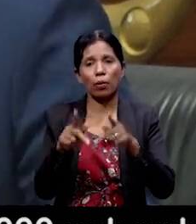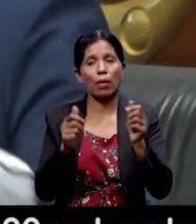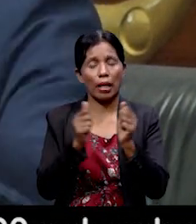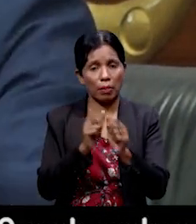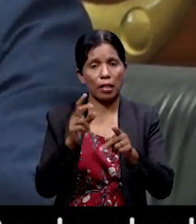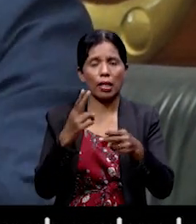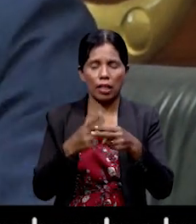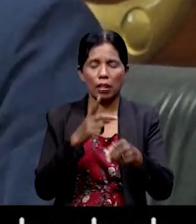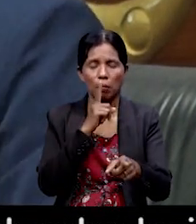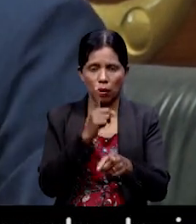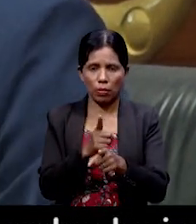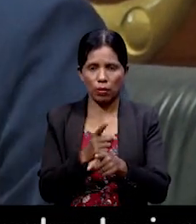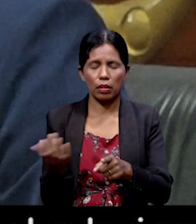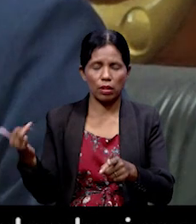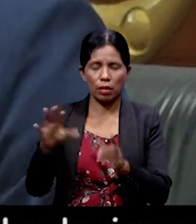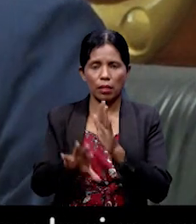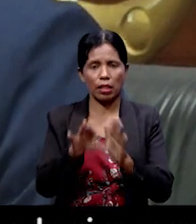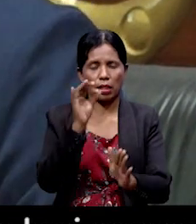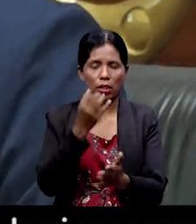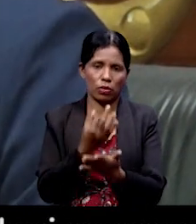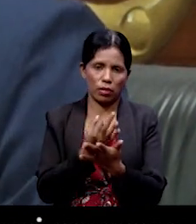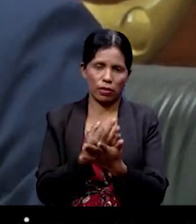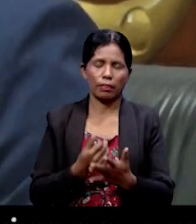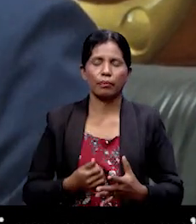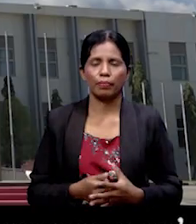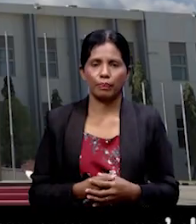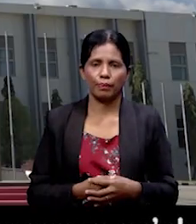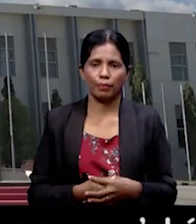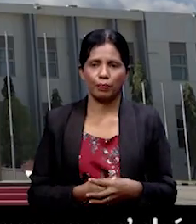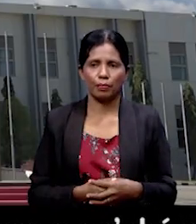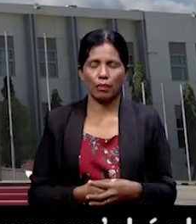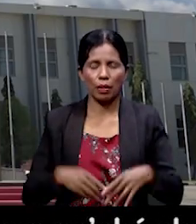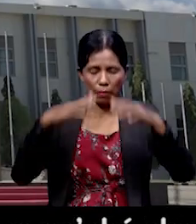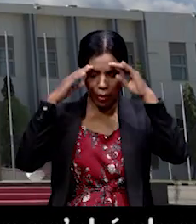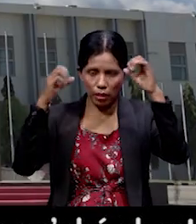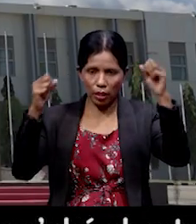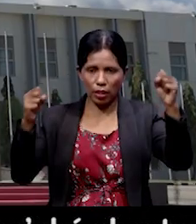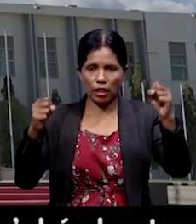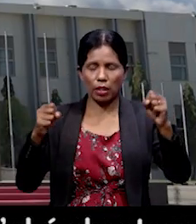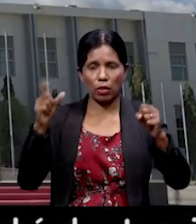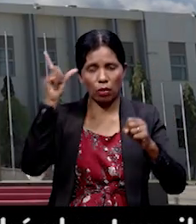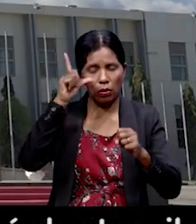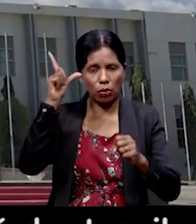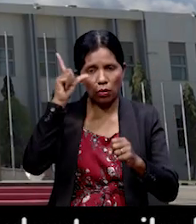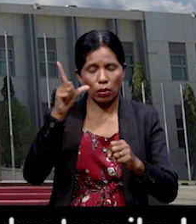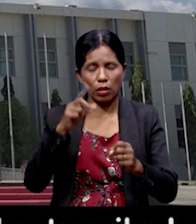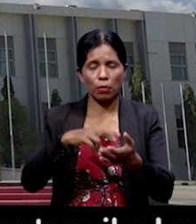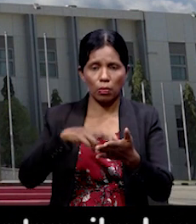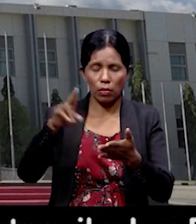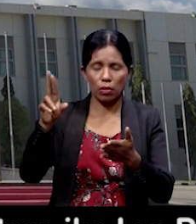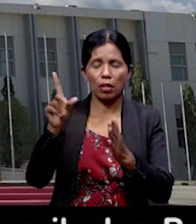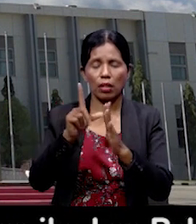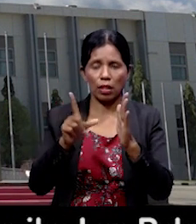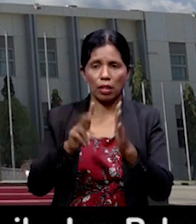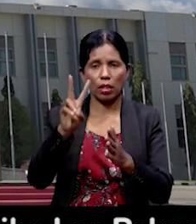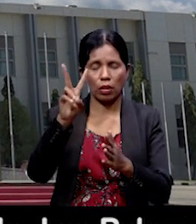tamba atunesi rebel hetan sen direito de. Presidente da República Francisco Guterres Luolo promulga una alteração da